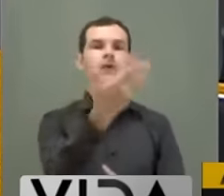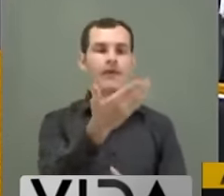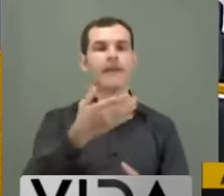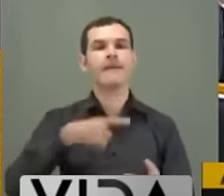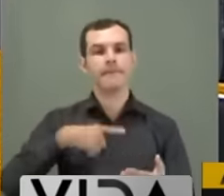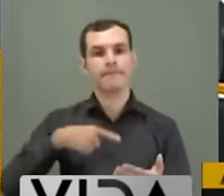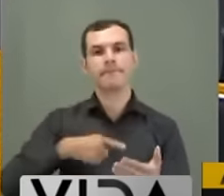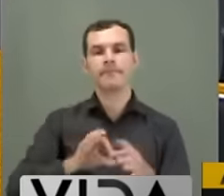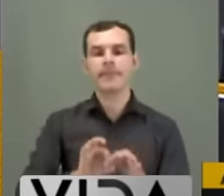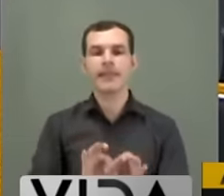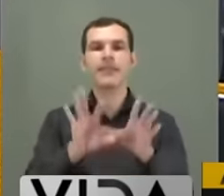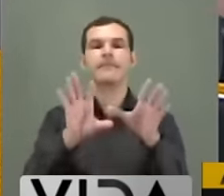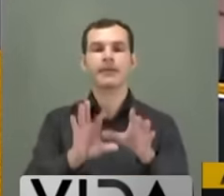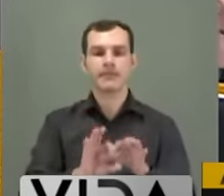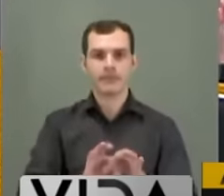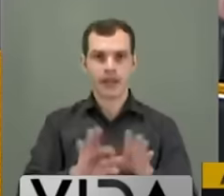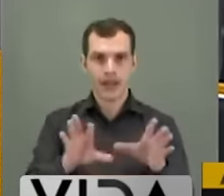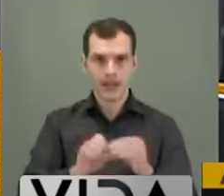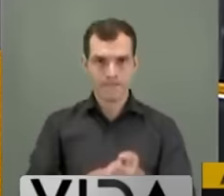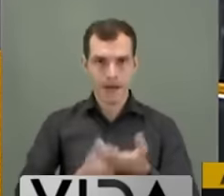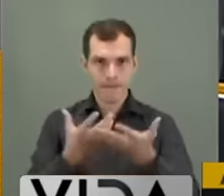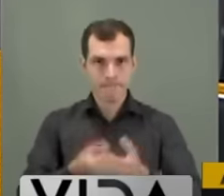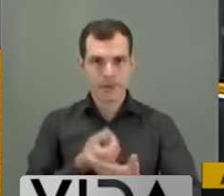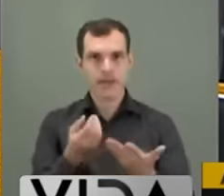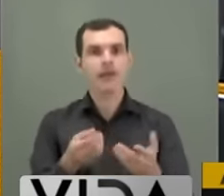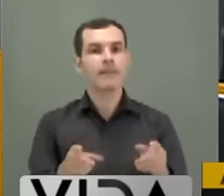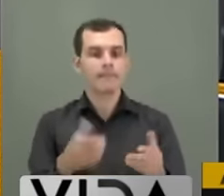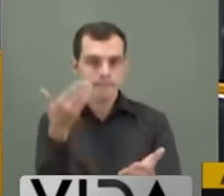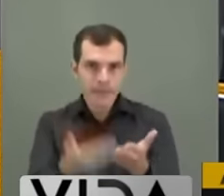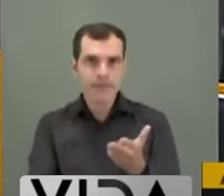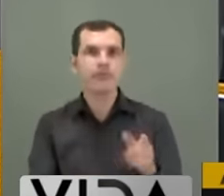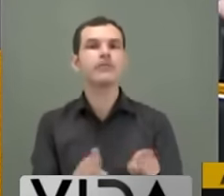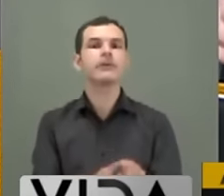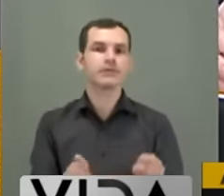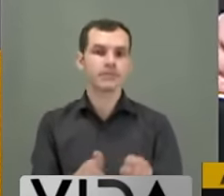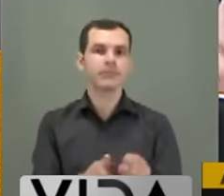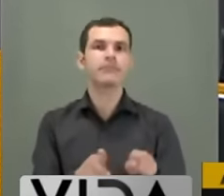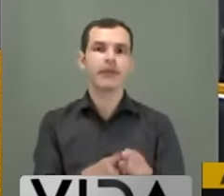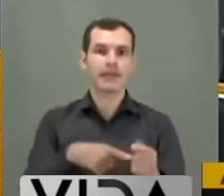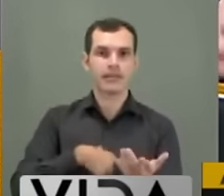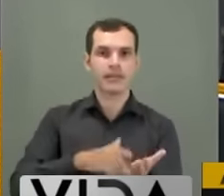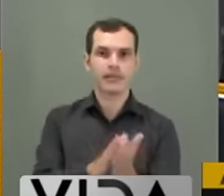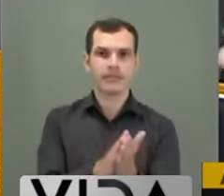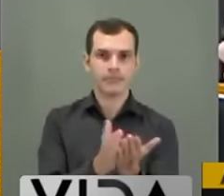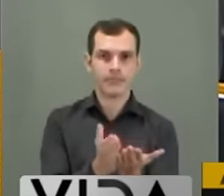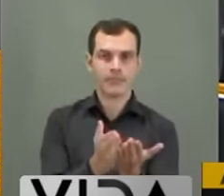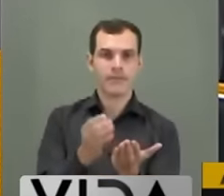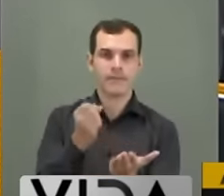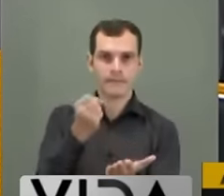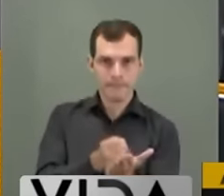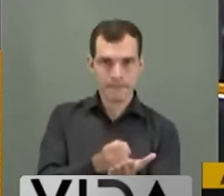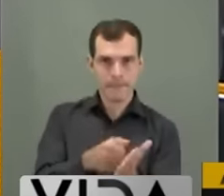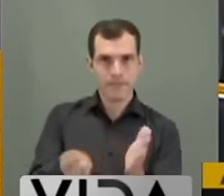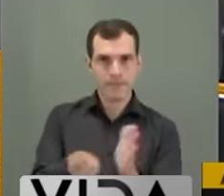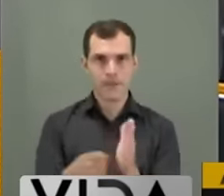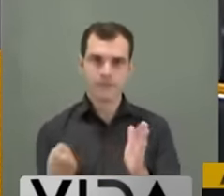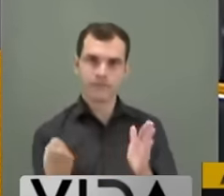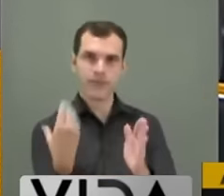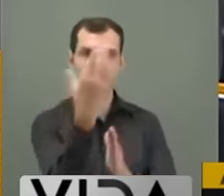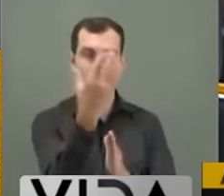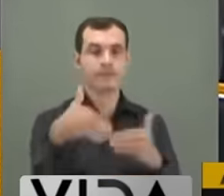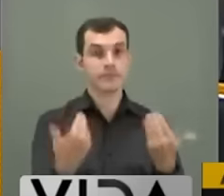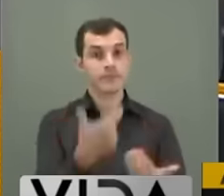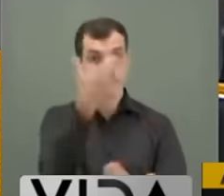passaporte. Então, com base nessas preocupações, eu estou encaminhando para o senhor. Agora eu sinto que o espectro político partidário que eu defendo,